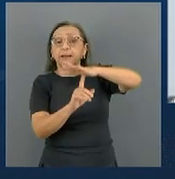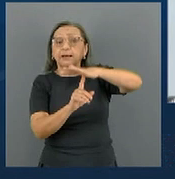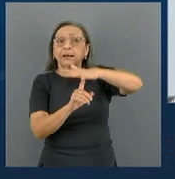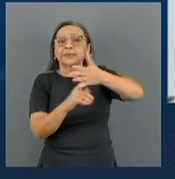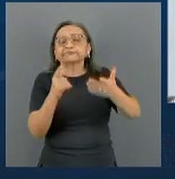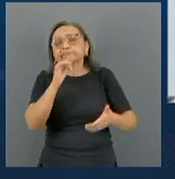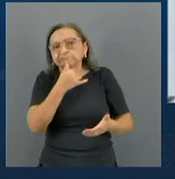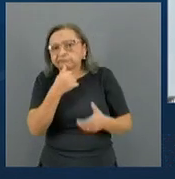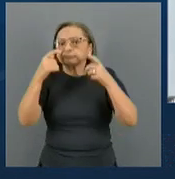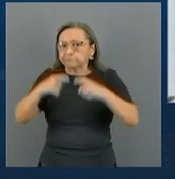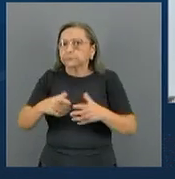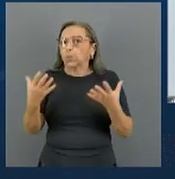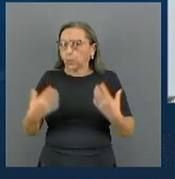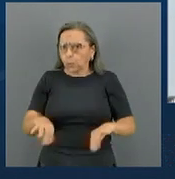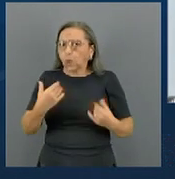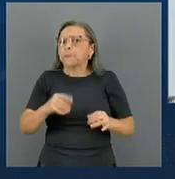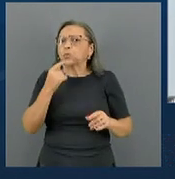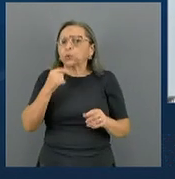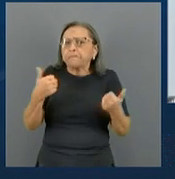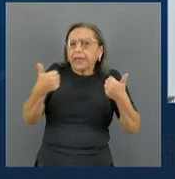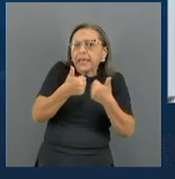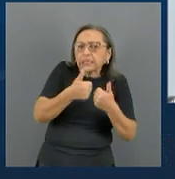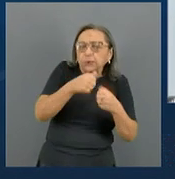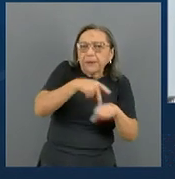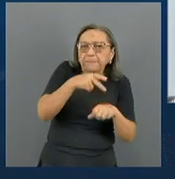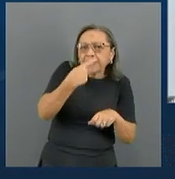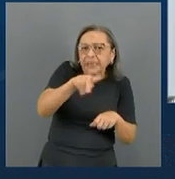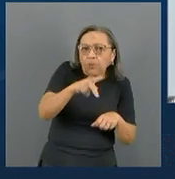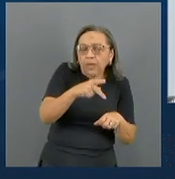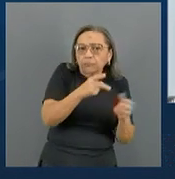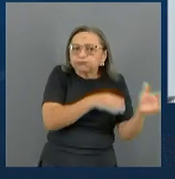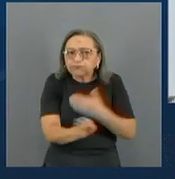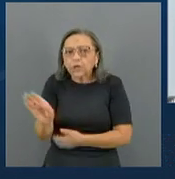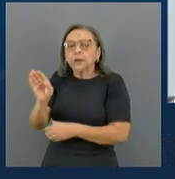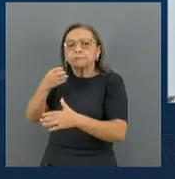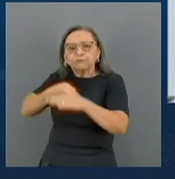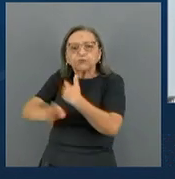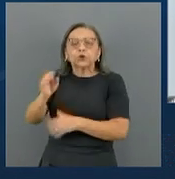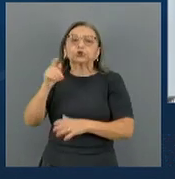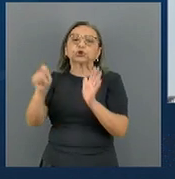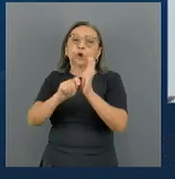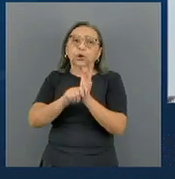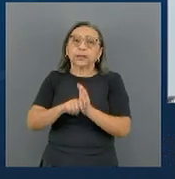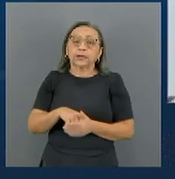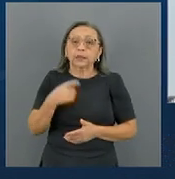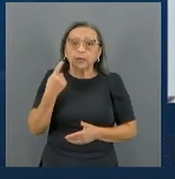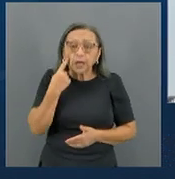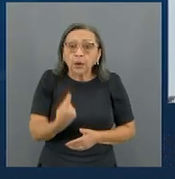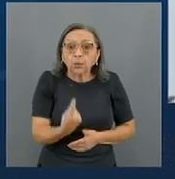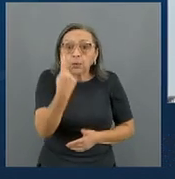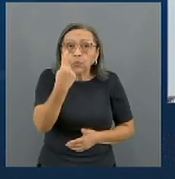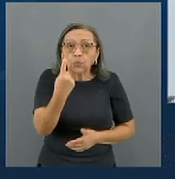um local de grande entrada de drogas via Paraguai, um caso concreto do tráfico de 1